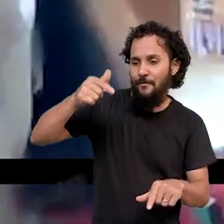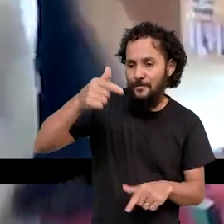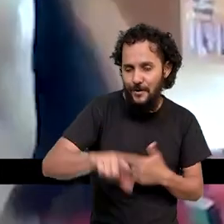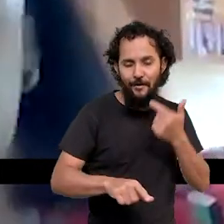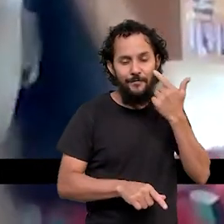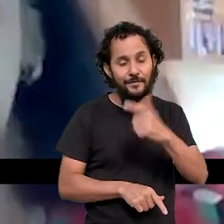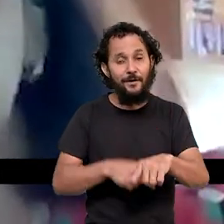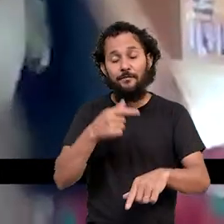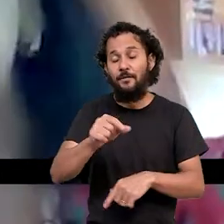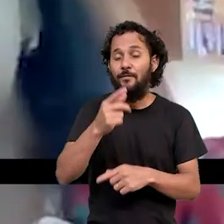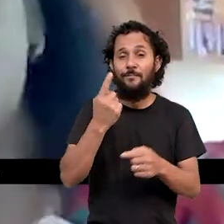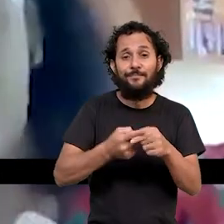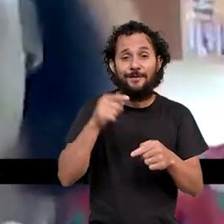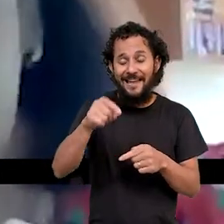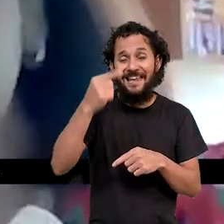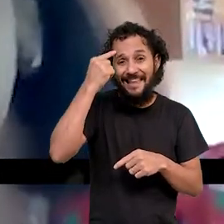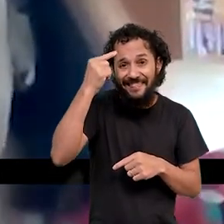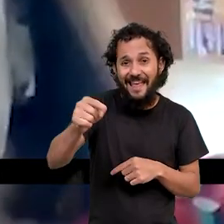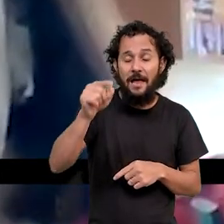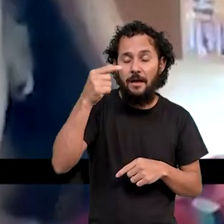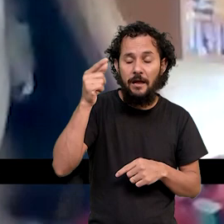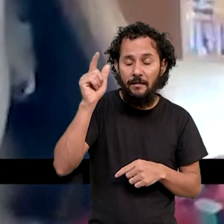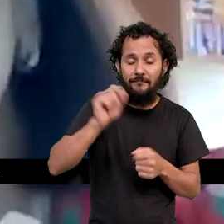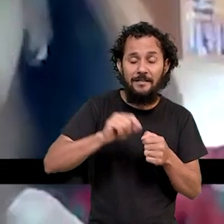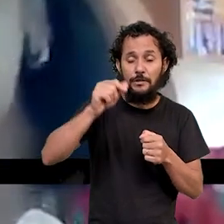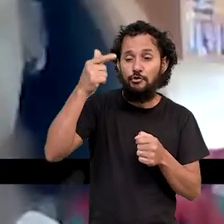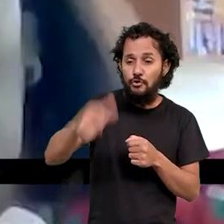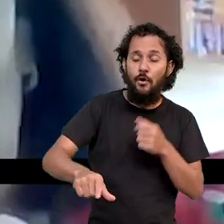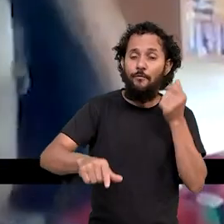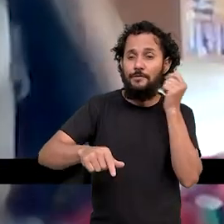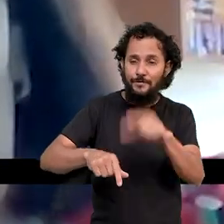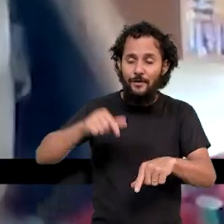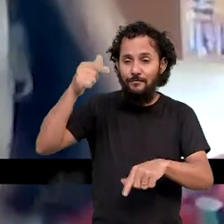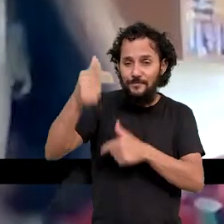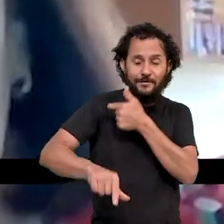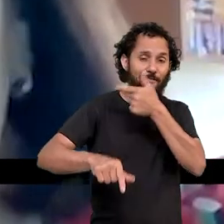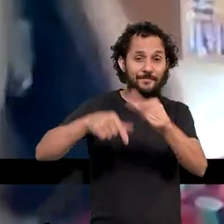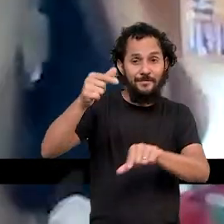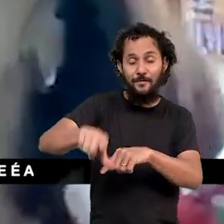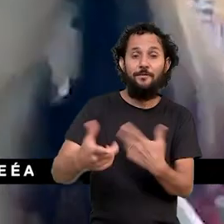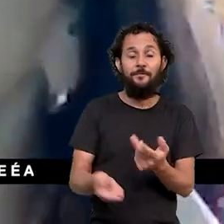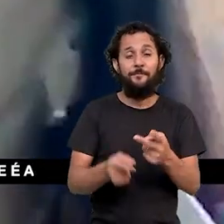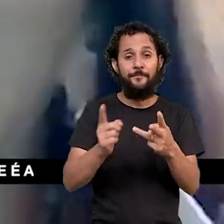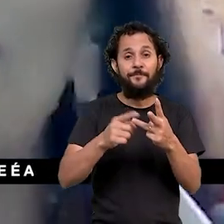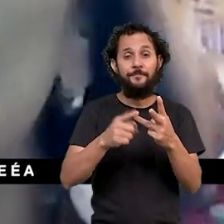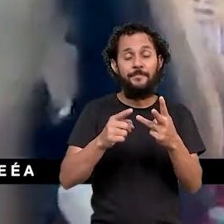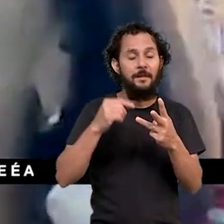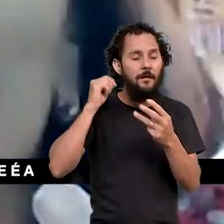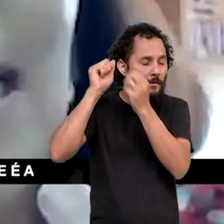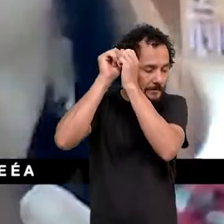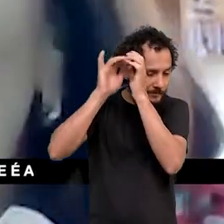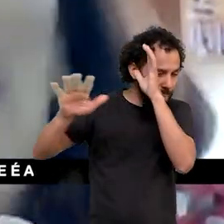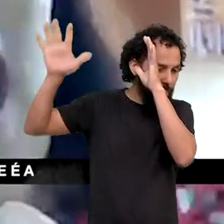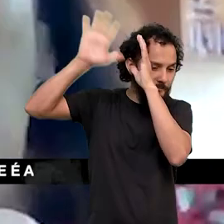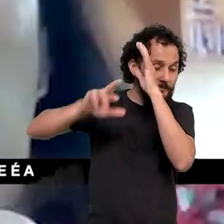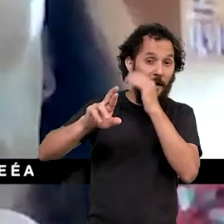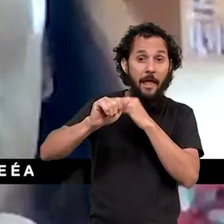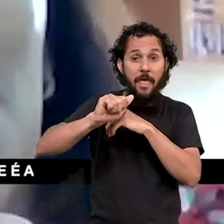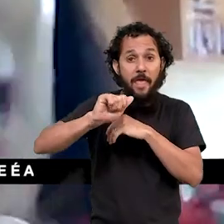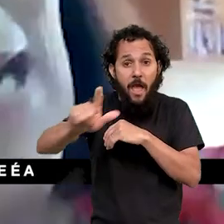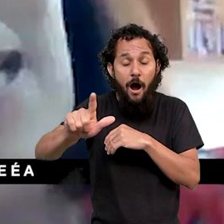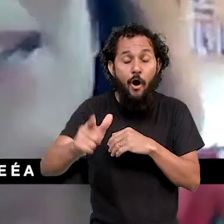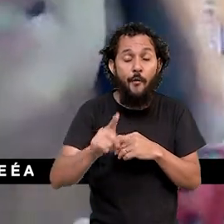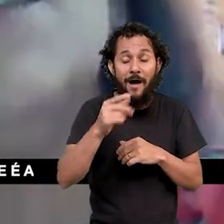constituem especialmente por essa ideia da reiteração, da repetição. O pilar da fantasia do